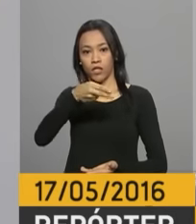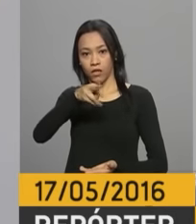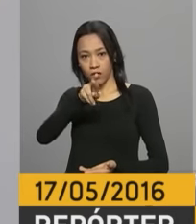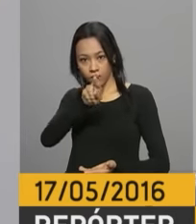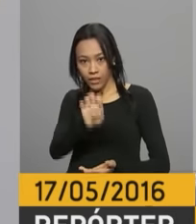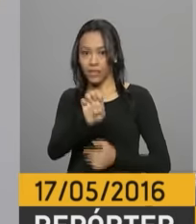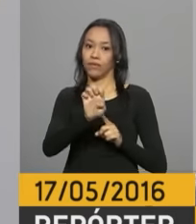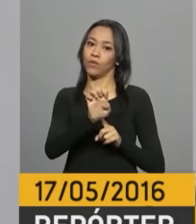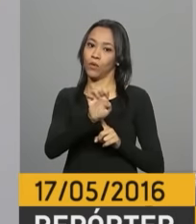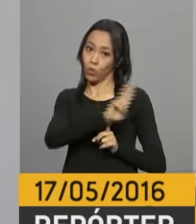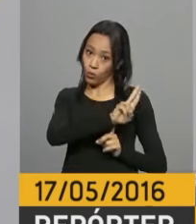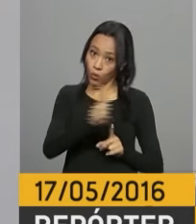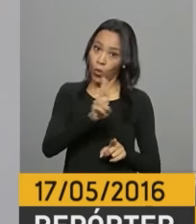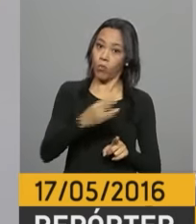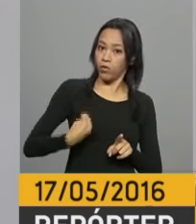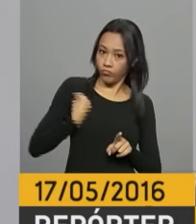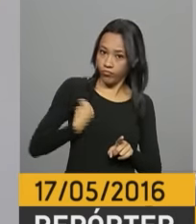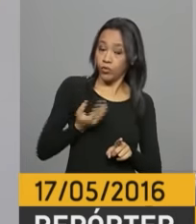Eu gostaria já